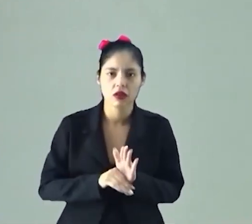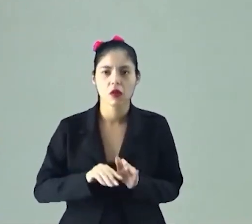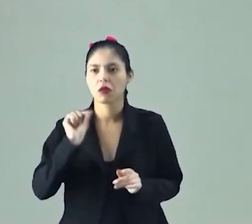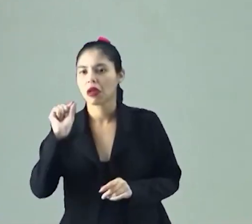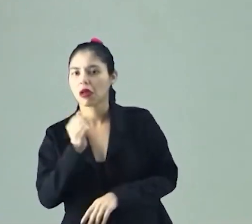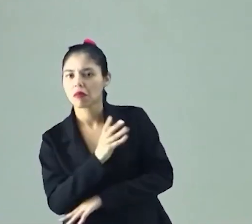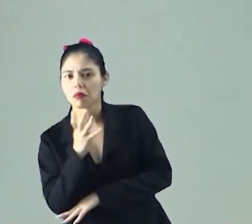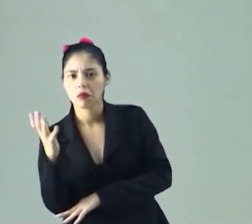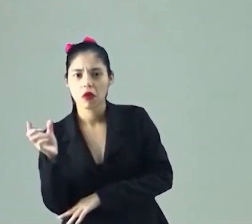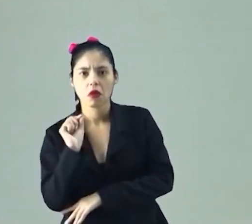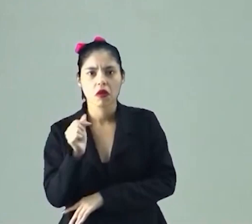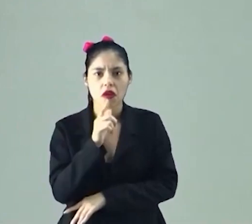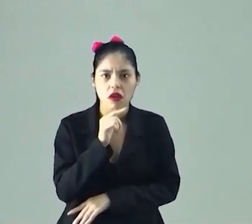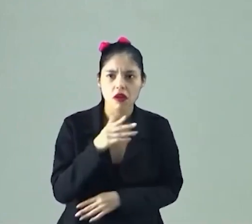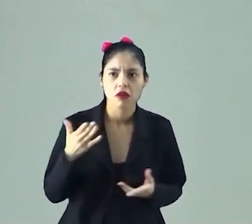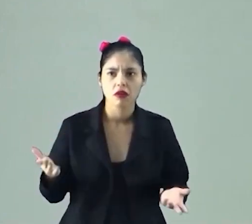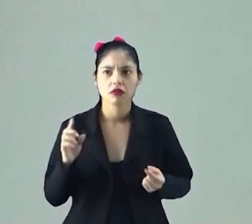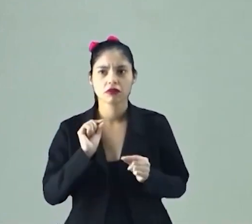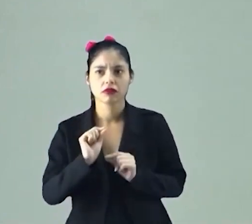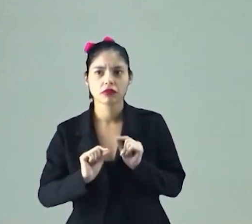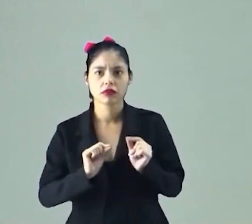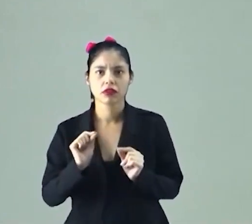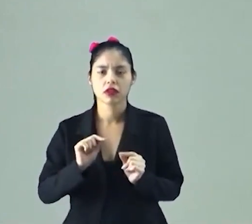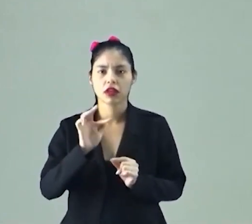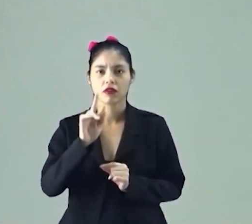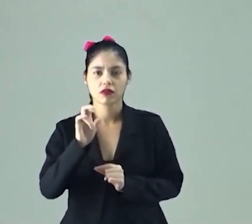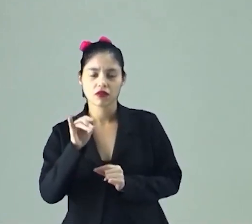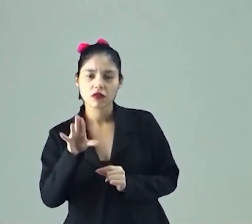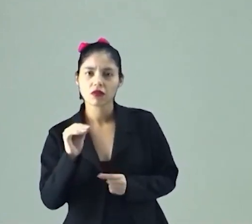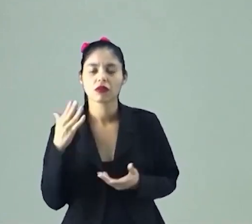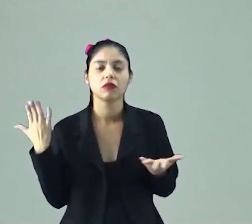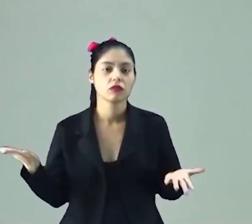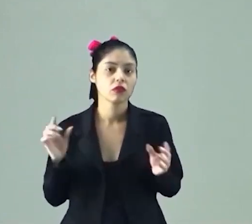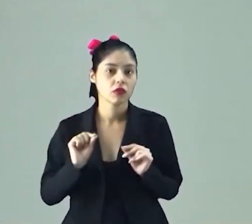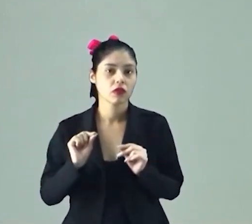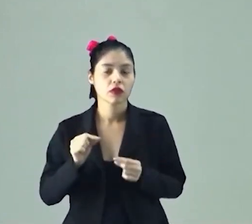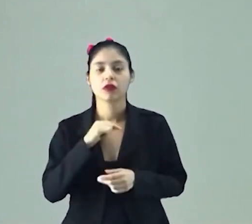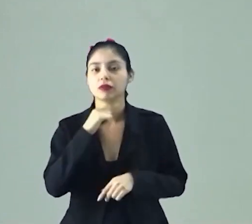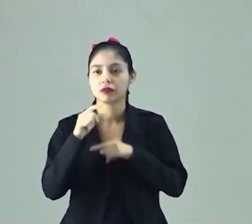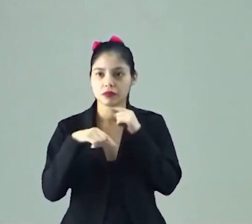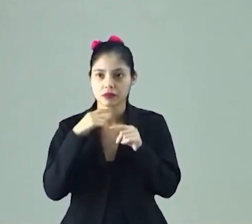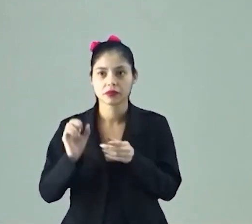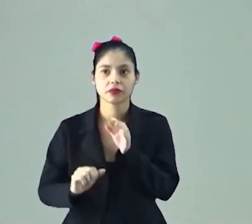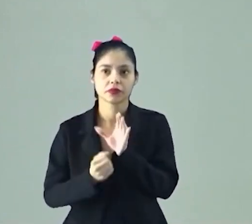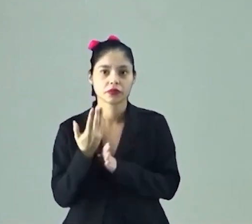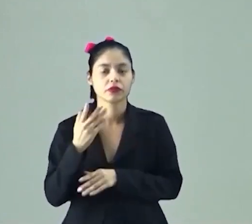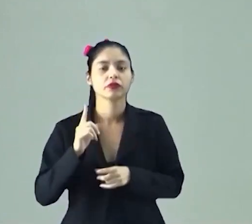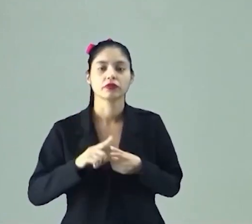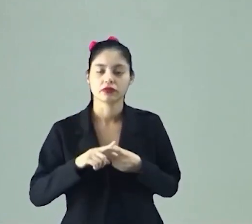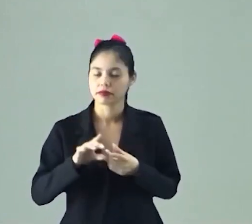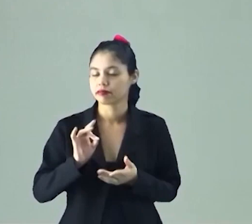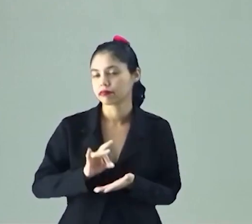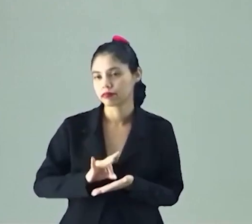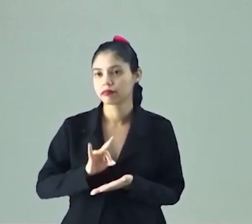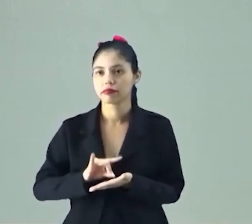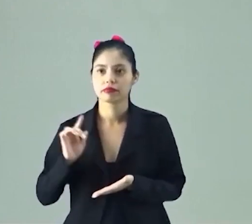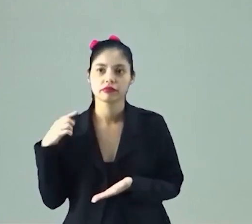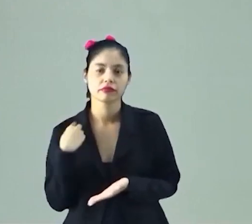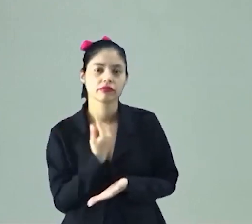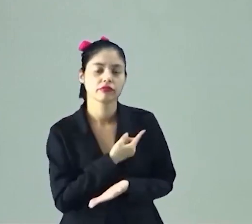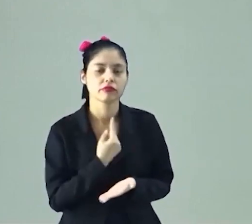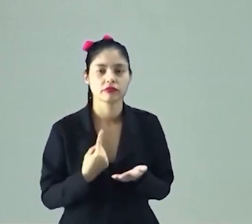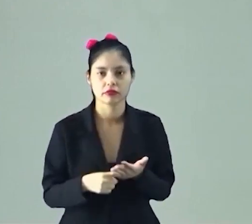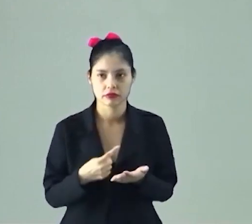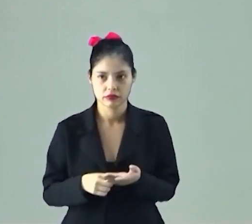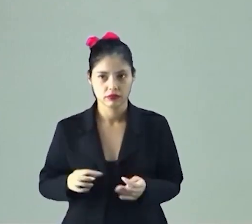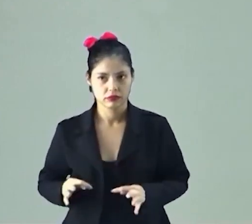é planta, o que é algo, o que é fungo. Então, essas dúvidas surgem porque realmente, né, quando a gente